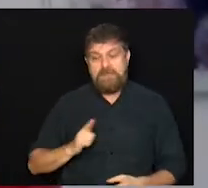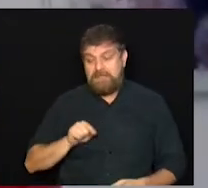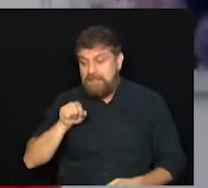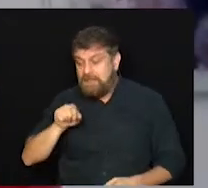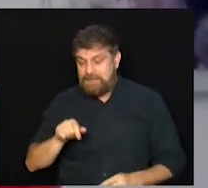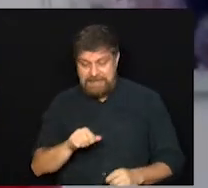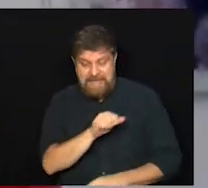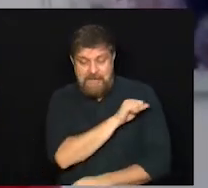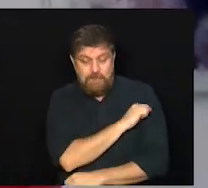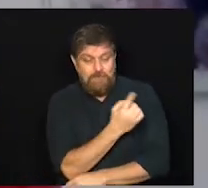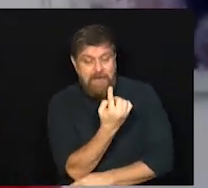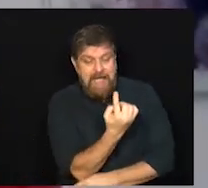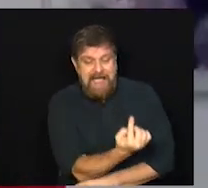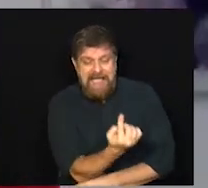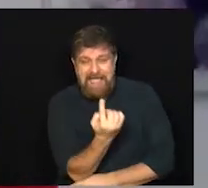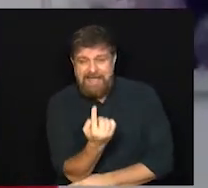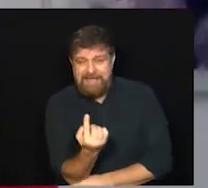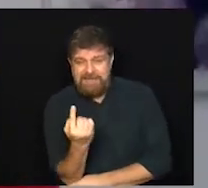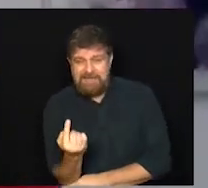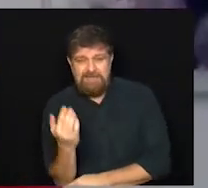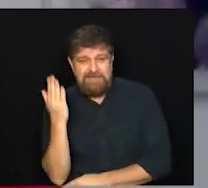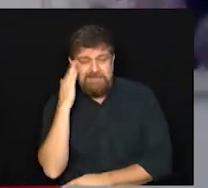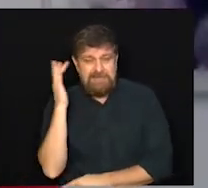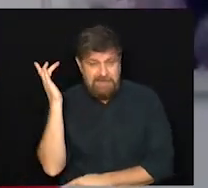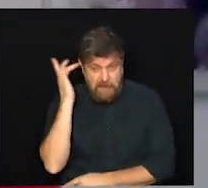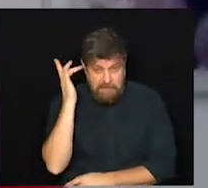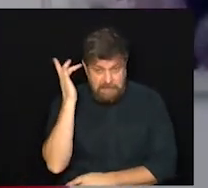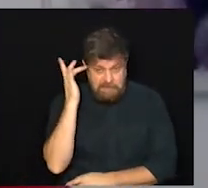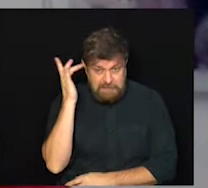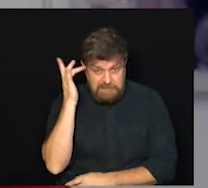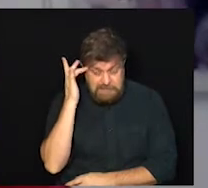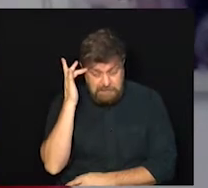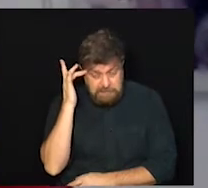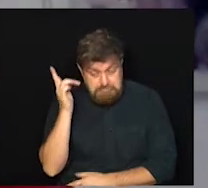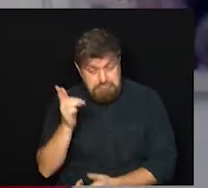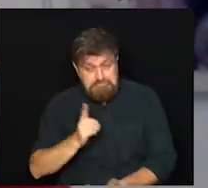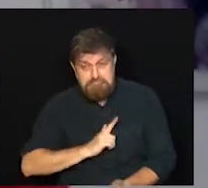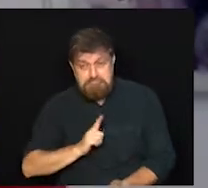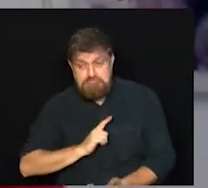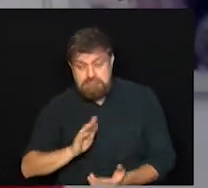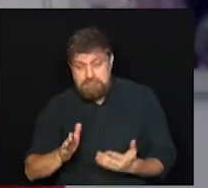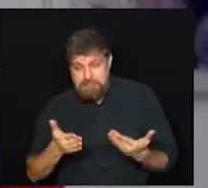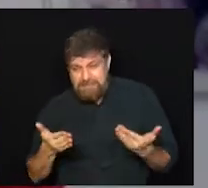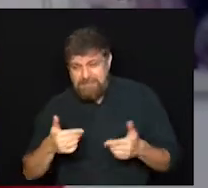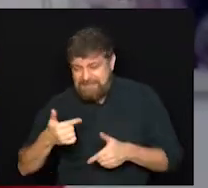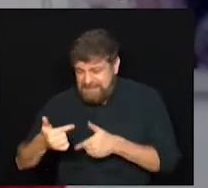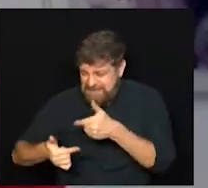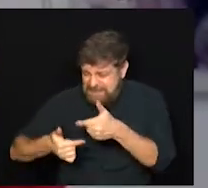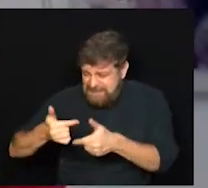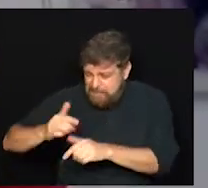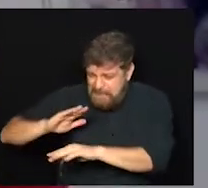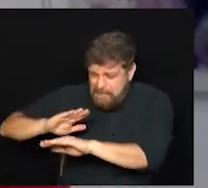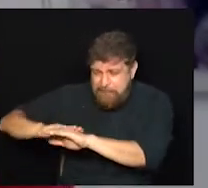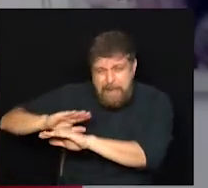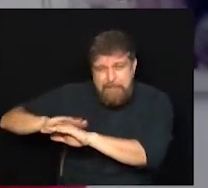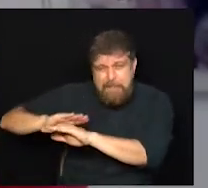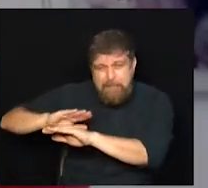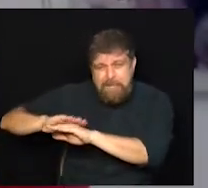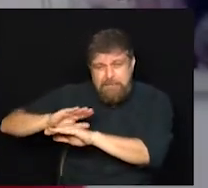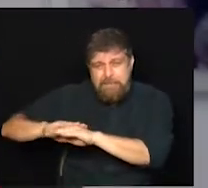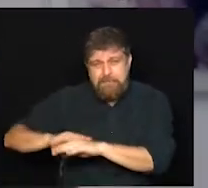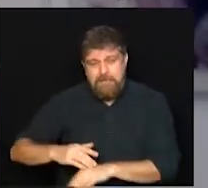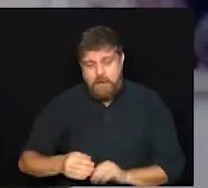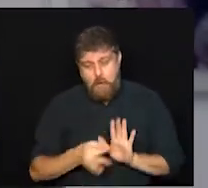ele amadureceu, pensando nas crianças na escola. Este trabalho, minha